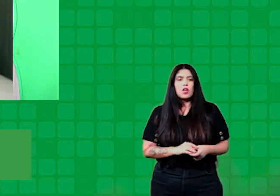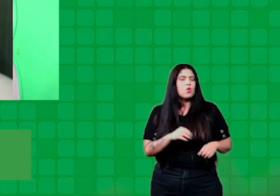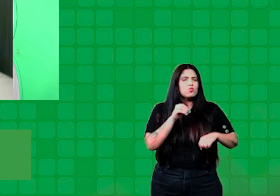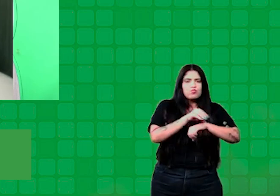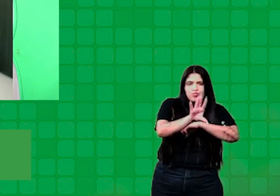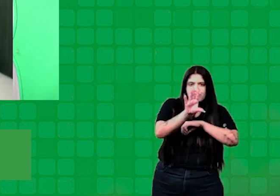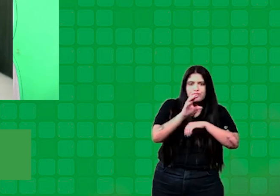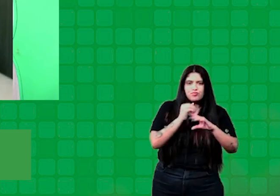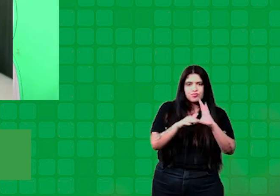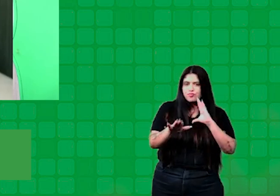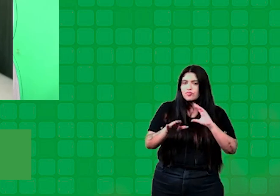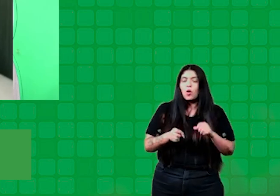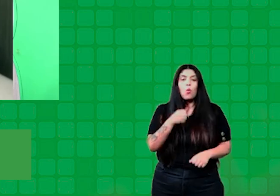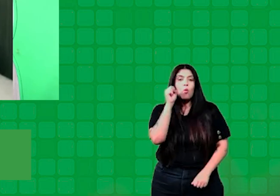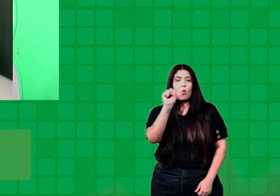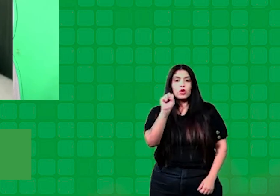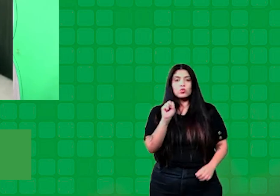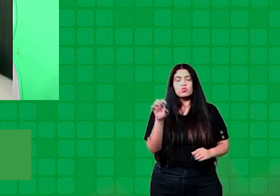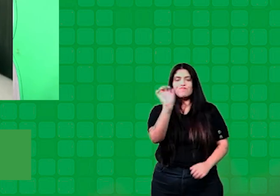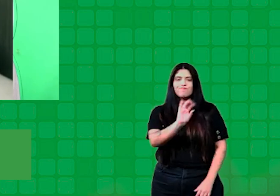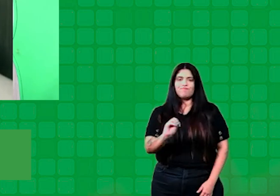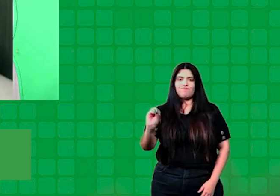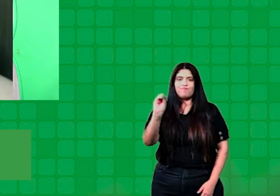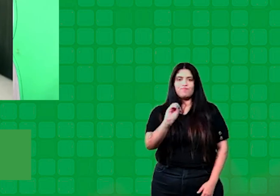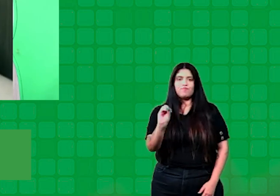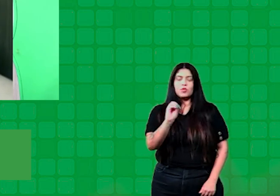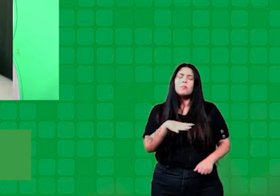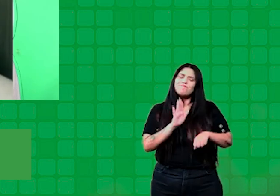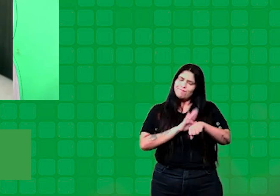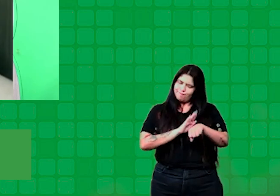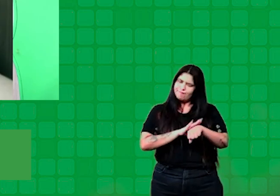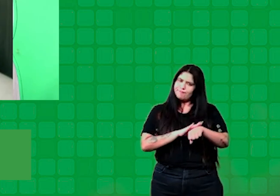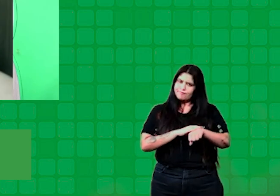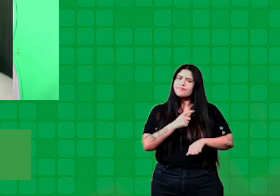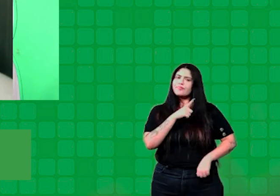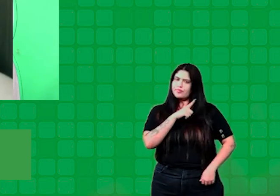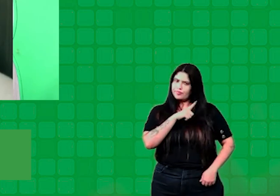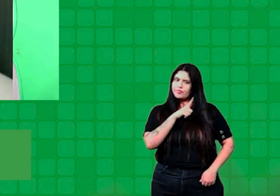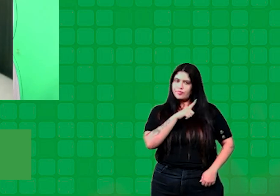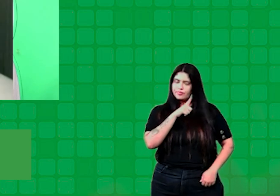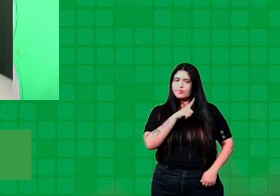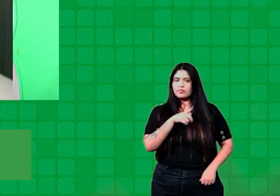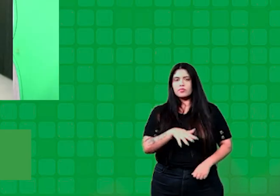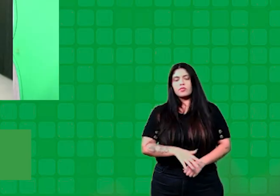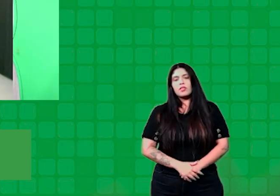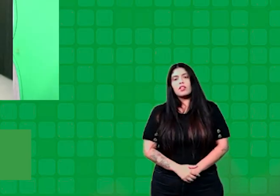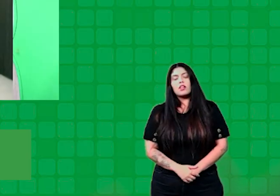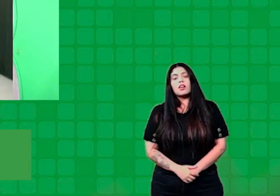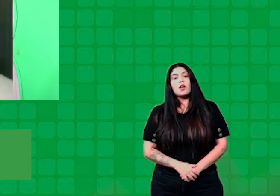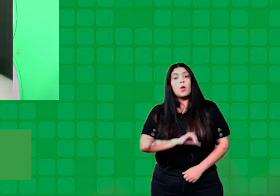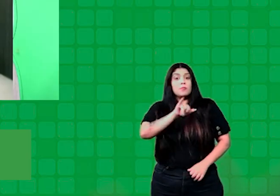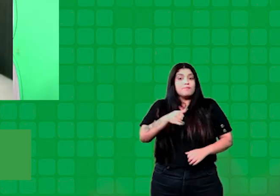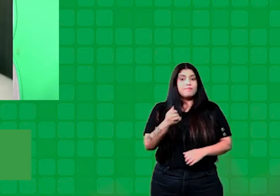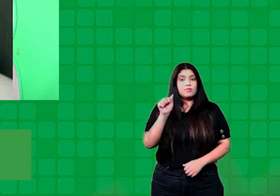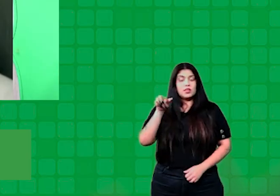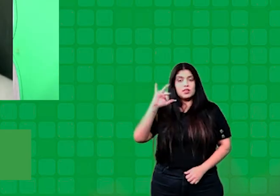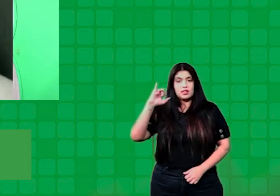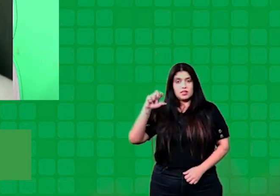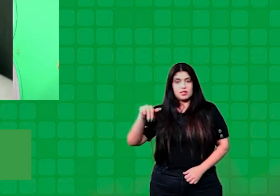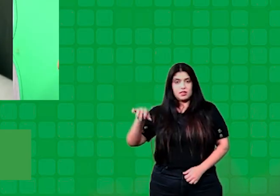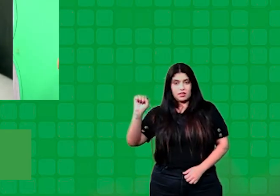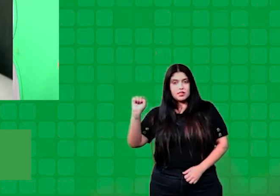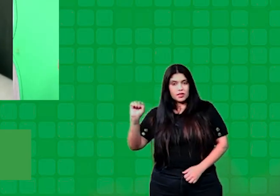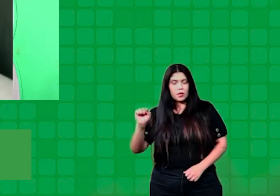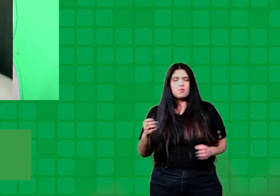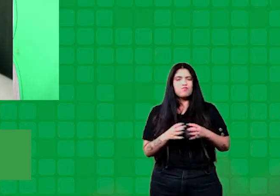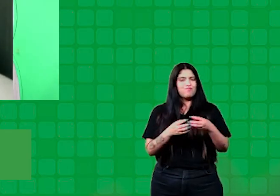outubro. Então, dá tempo de fazer esses ajustes, porque são poucas coisas, tá? E aí, aproveitando que a Ariane está aí, parabenize a comissão,